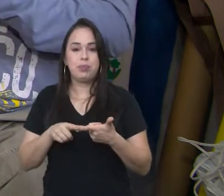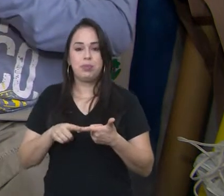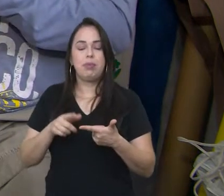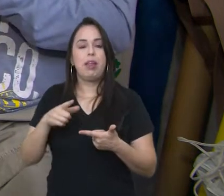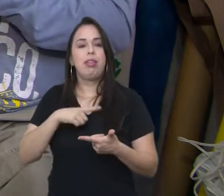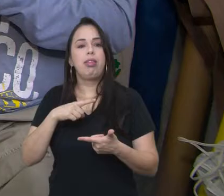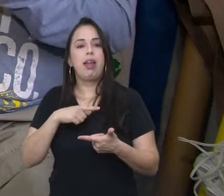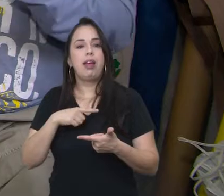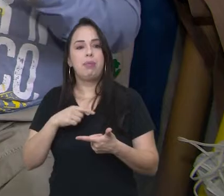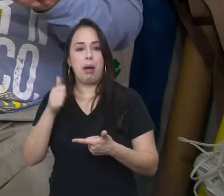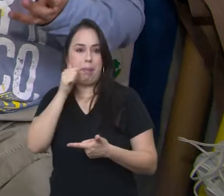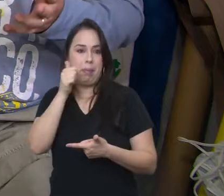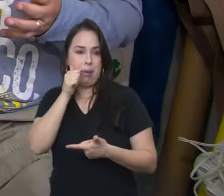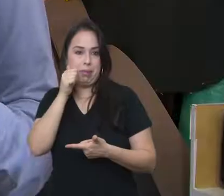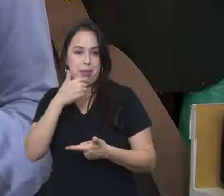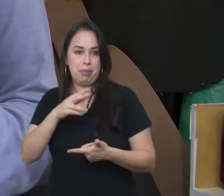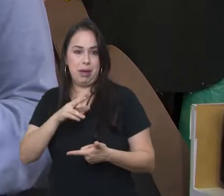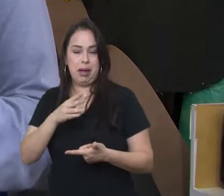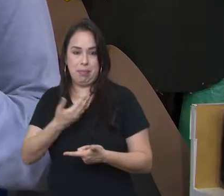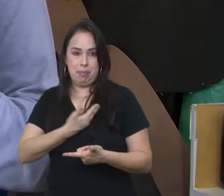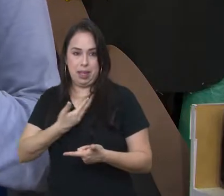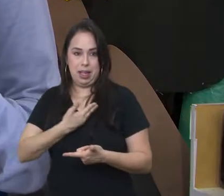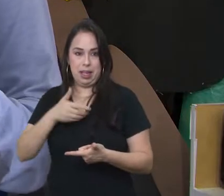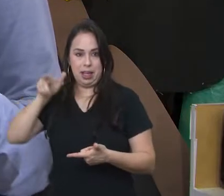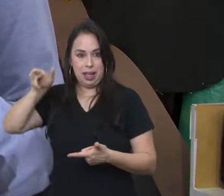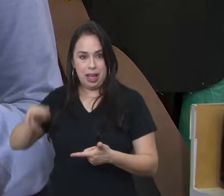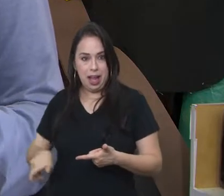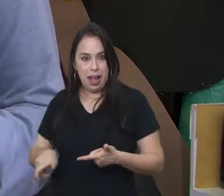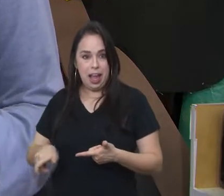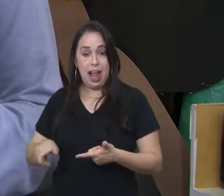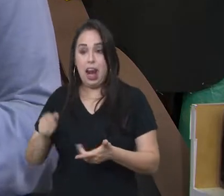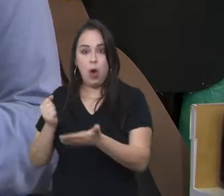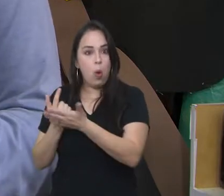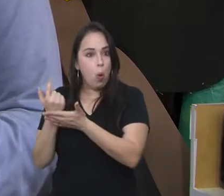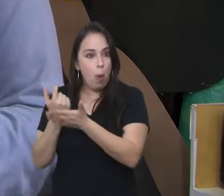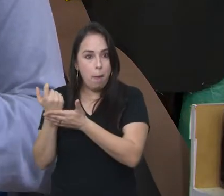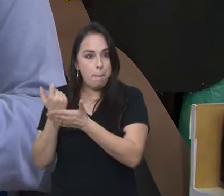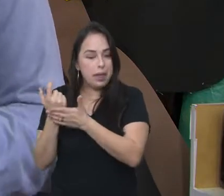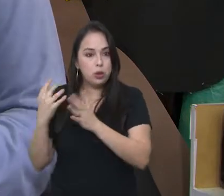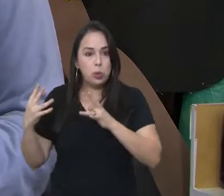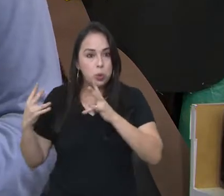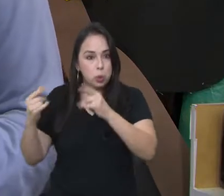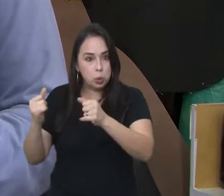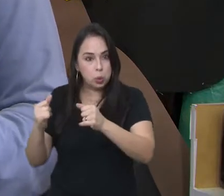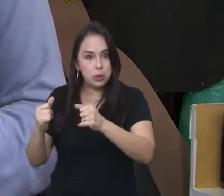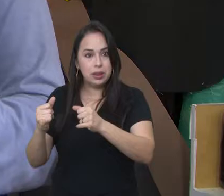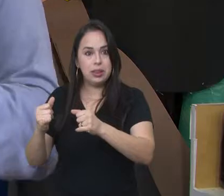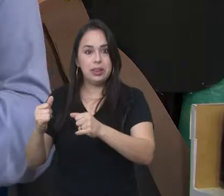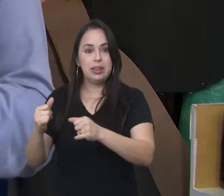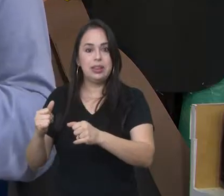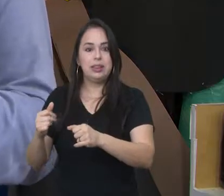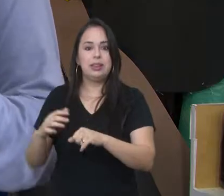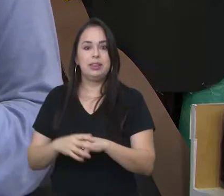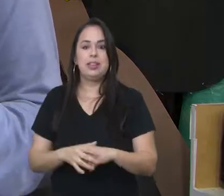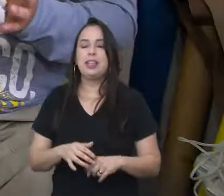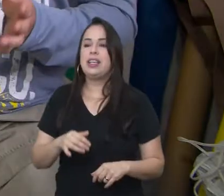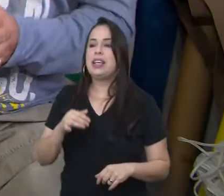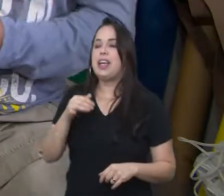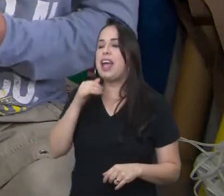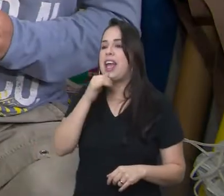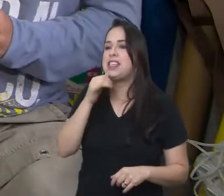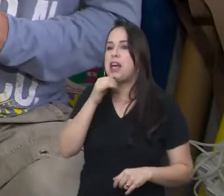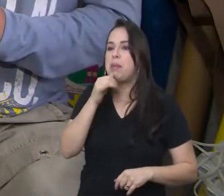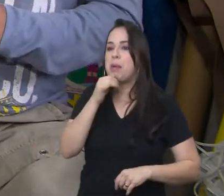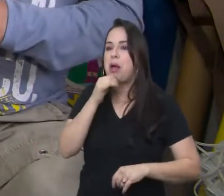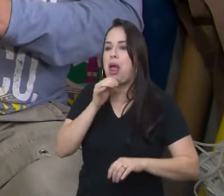produtos. Por exemplo, tem uma amiga, uma avó, né? Que ela compra tudo pro filho dela da preguiça, né? Então tudo ela gosta da preguiça.